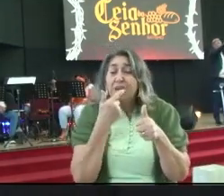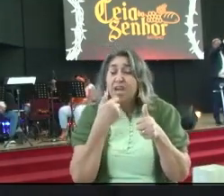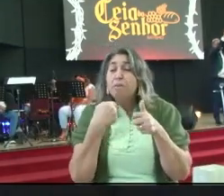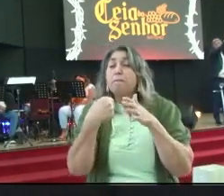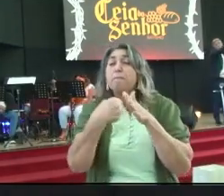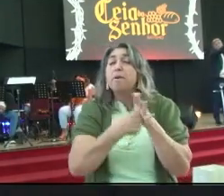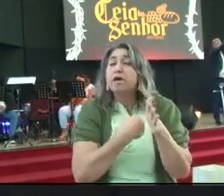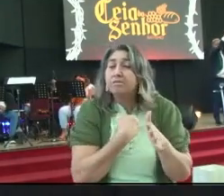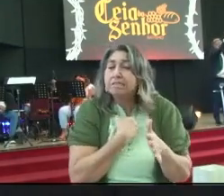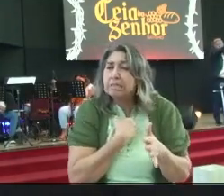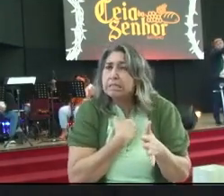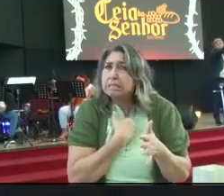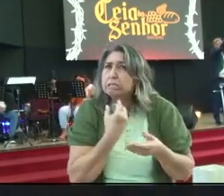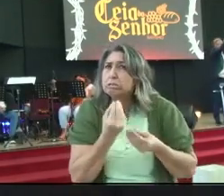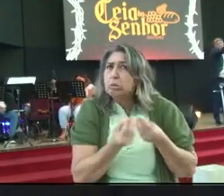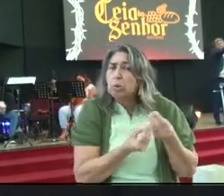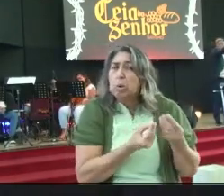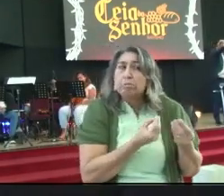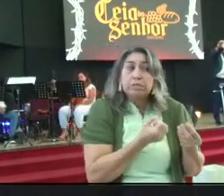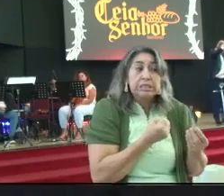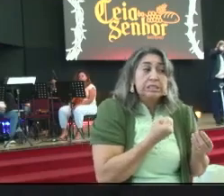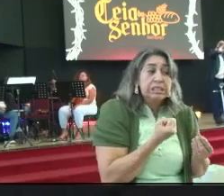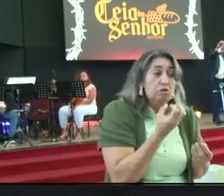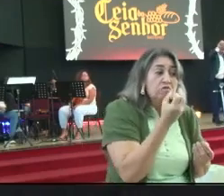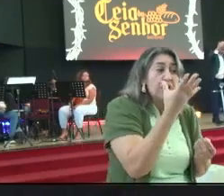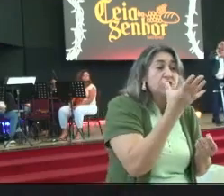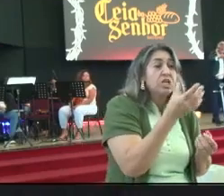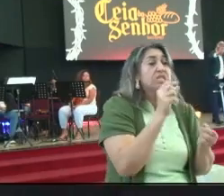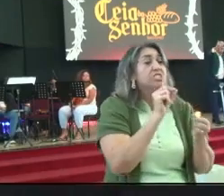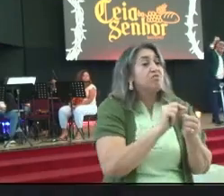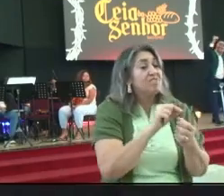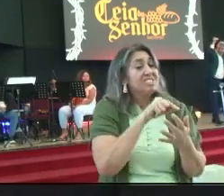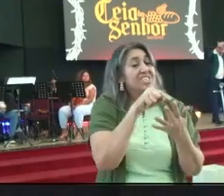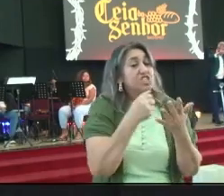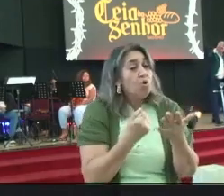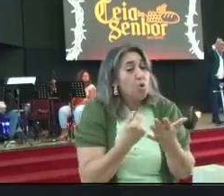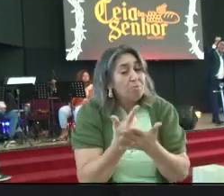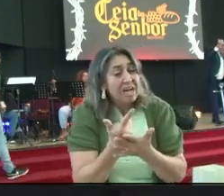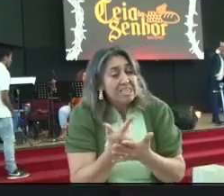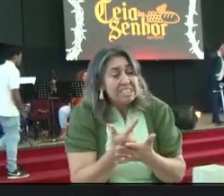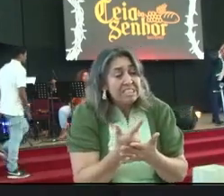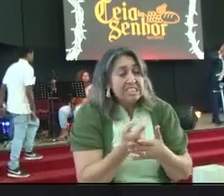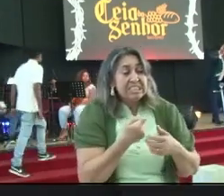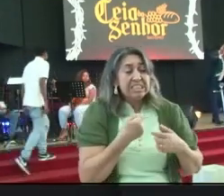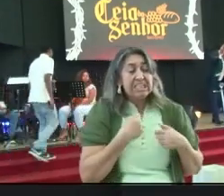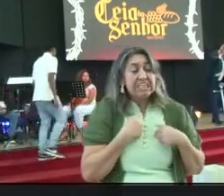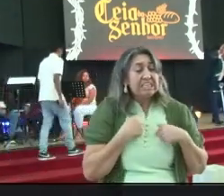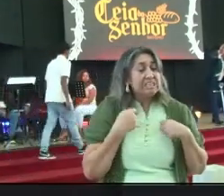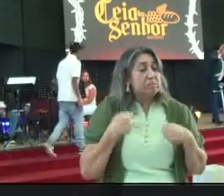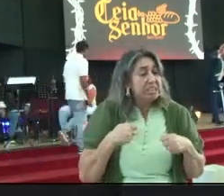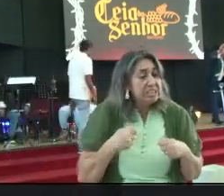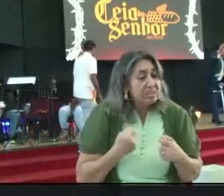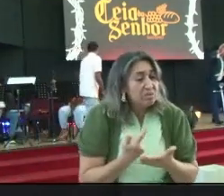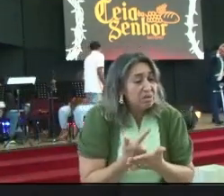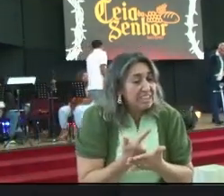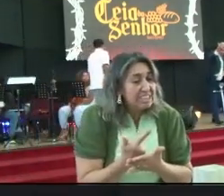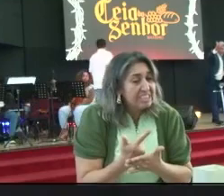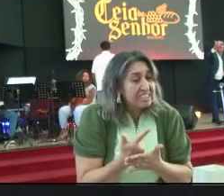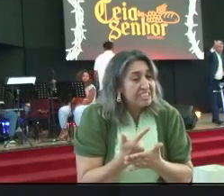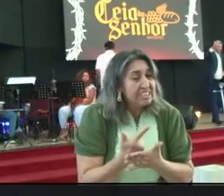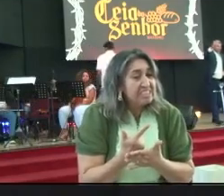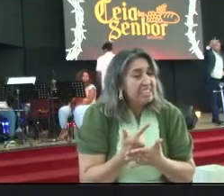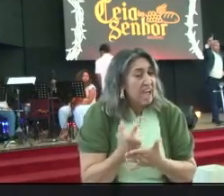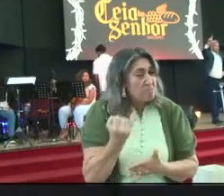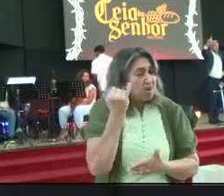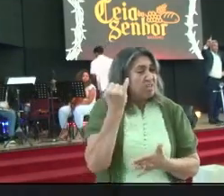pagar esse troço, esse negócio? Mude a pergunta: devo comprar isso? Devo